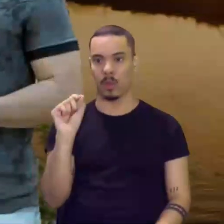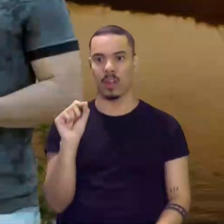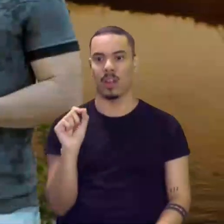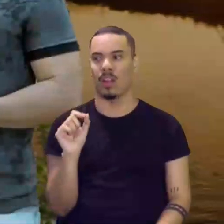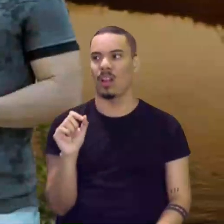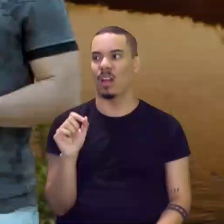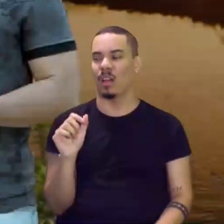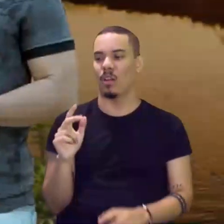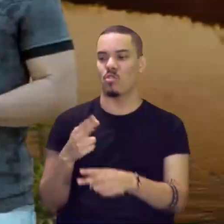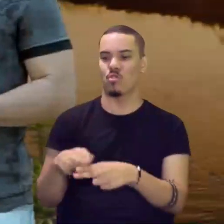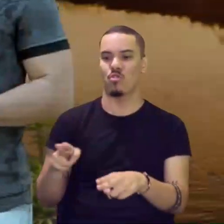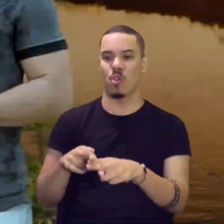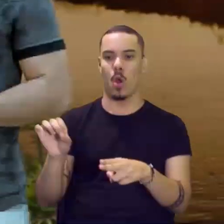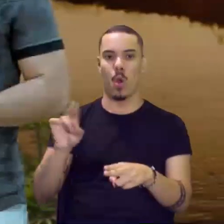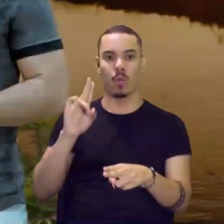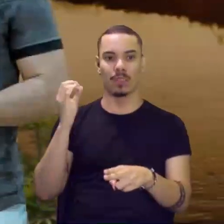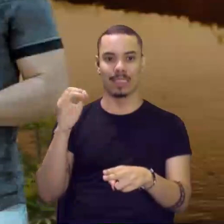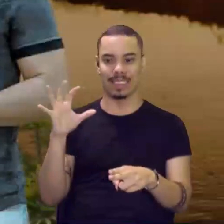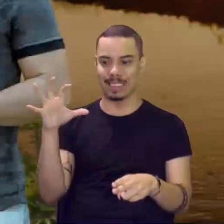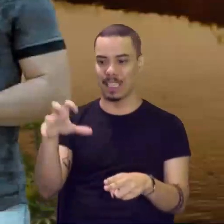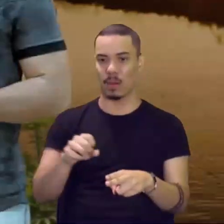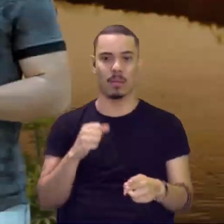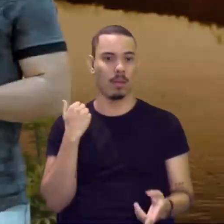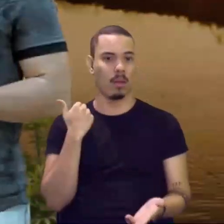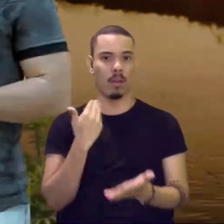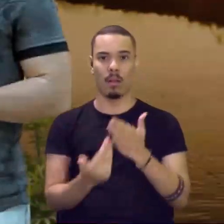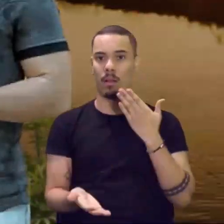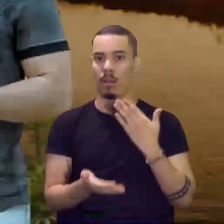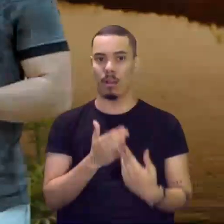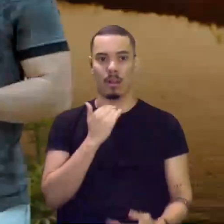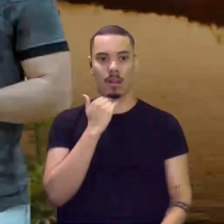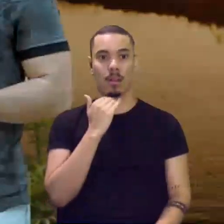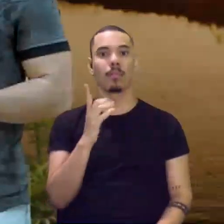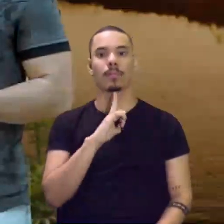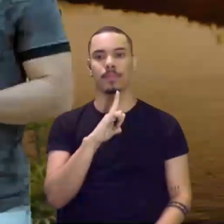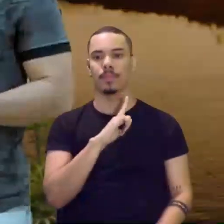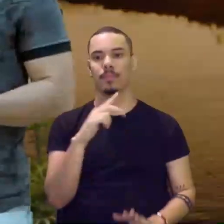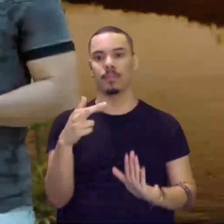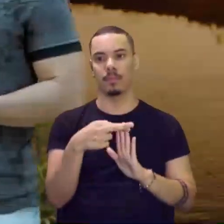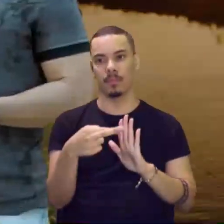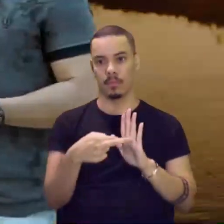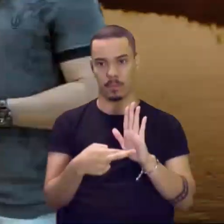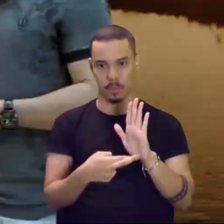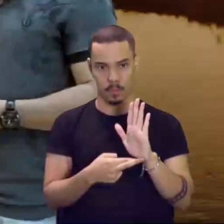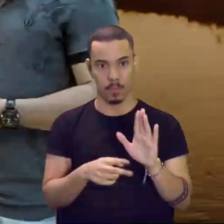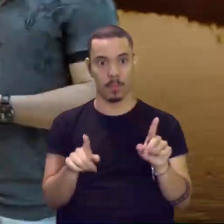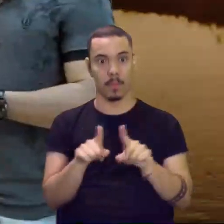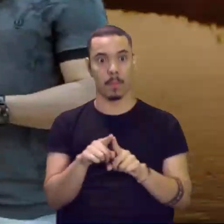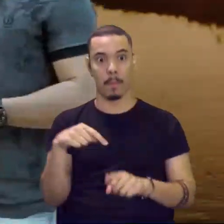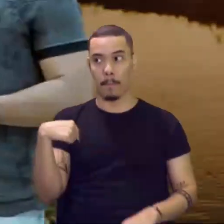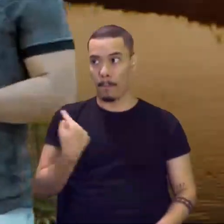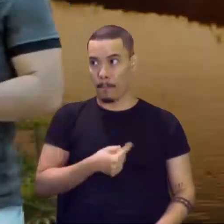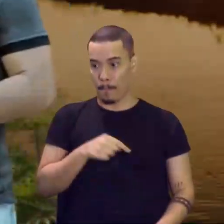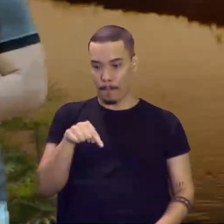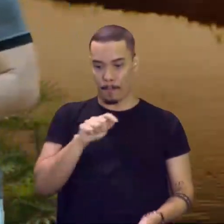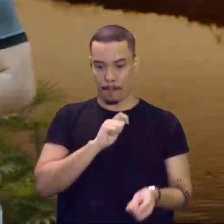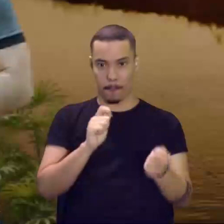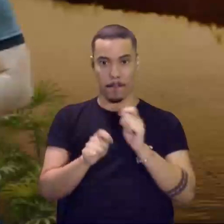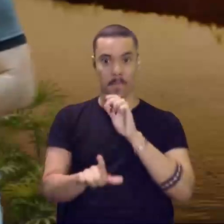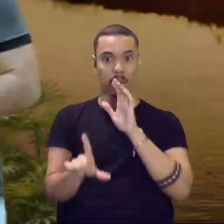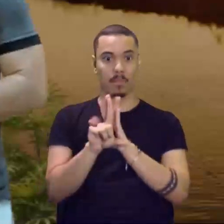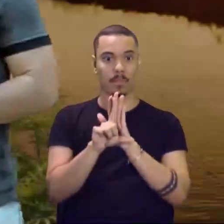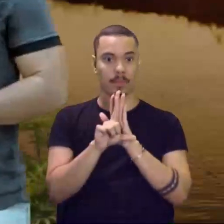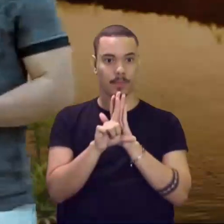ofuscado ou capturado, que se ele for capturado acaba o jogo. E tem regras, né? Tem regras disso, que são as leis no nosso mundo. Muito bem. Não é